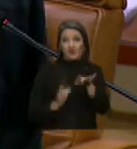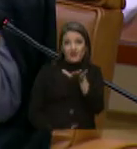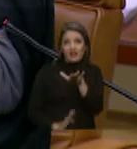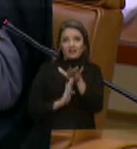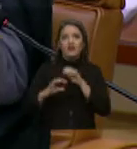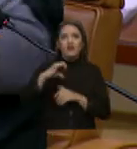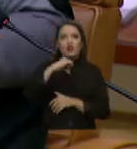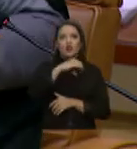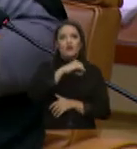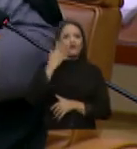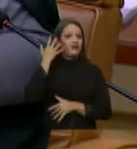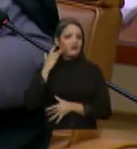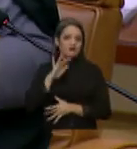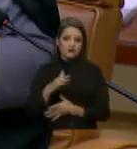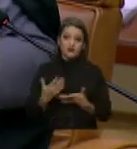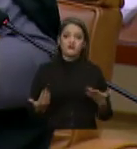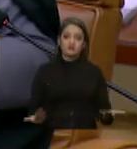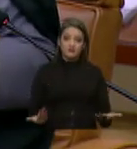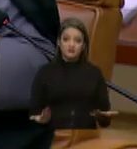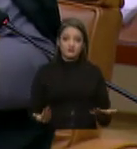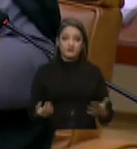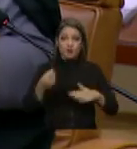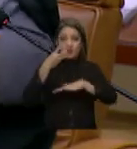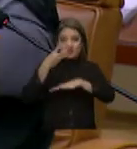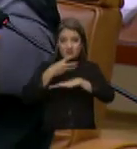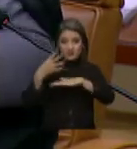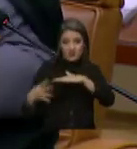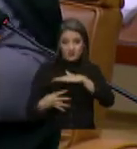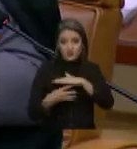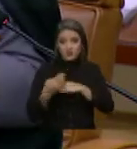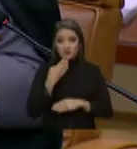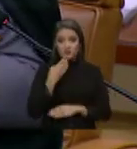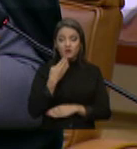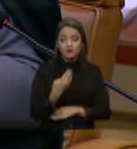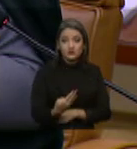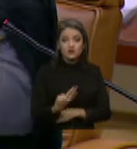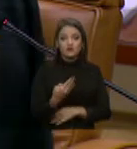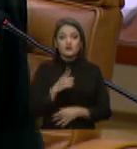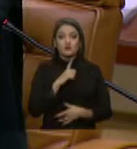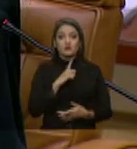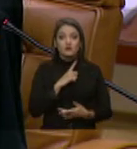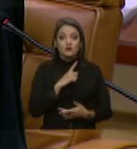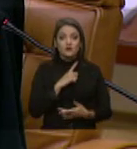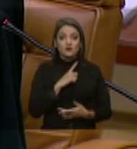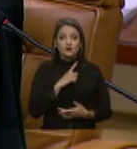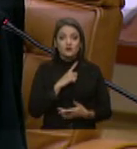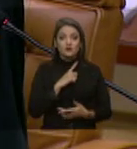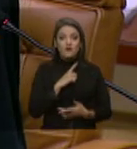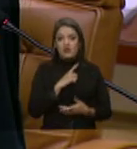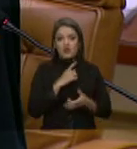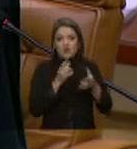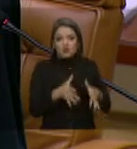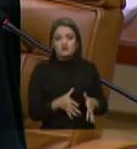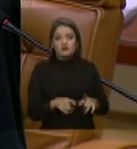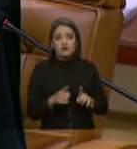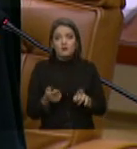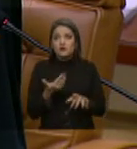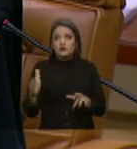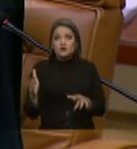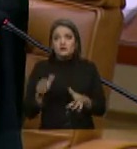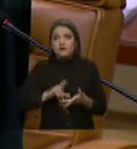então três quartos dos pedidos três quartos são recusados e o quarto que sobra não é